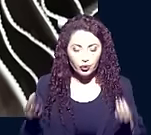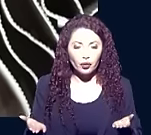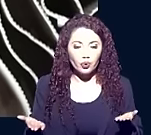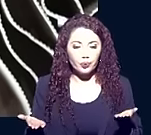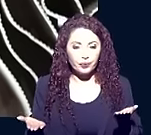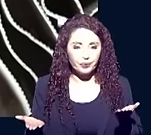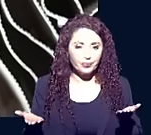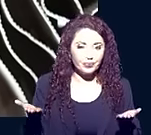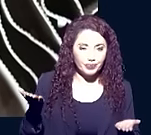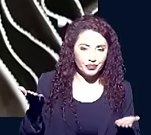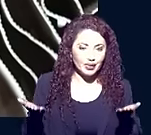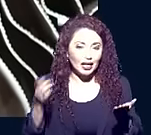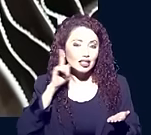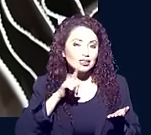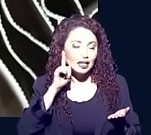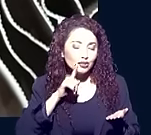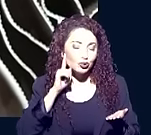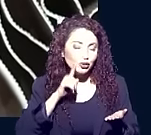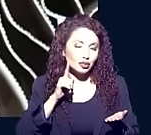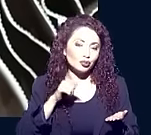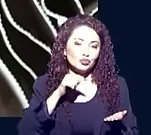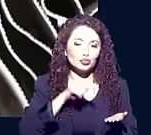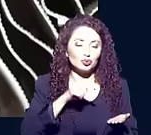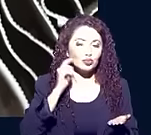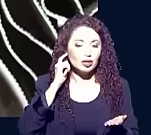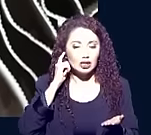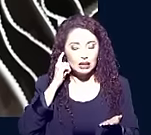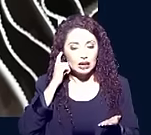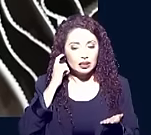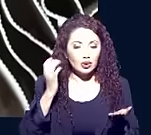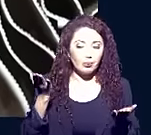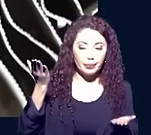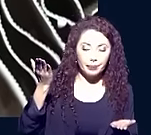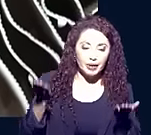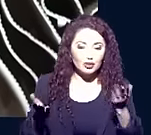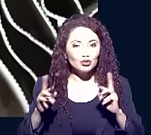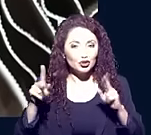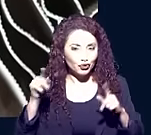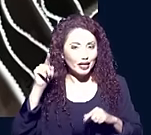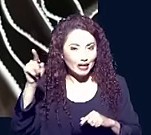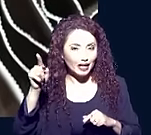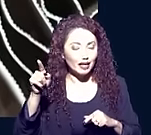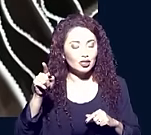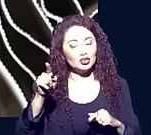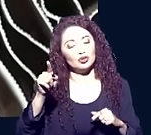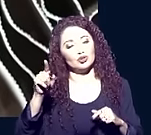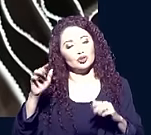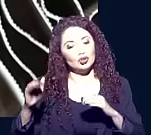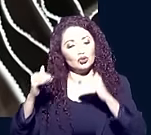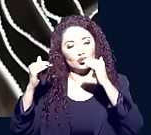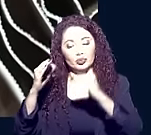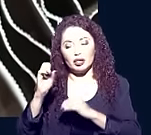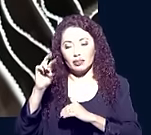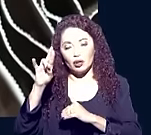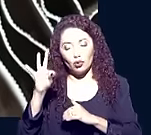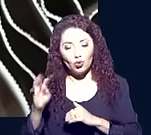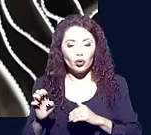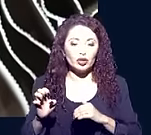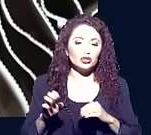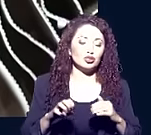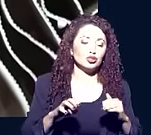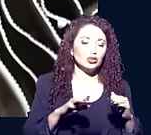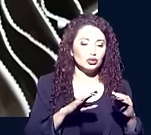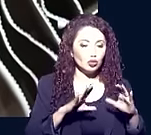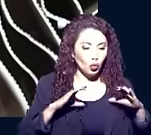americano e a suprema corte americana funcionam no pianinho tem tido as conversas com o presidente Barroso que tem tido um